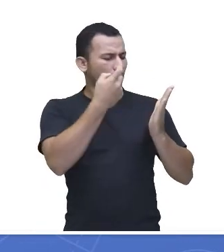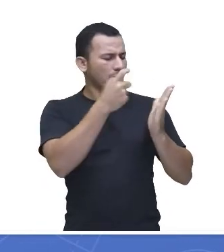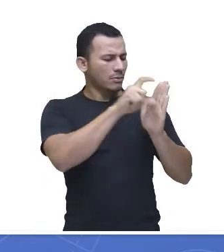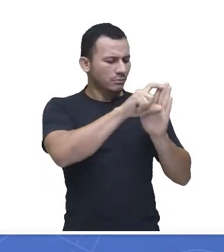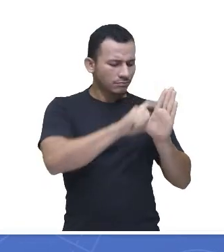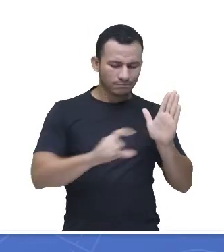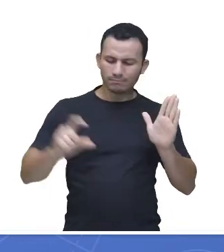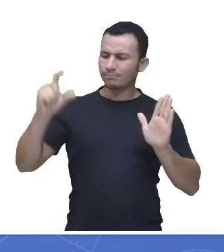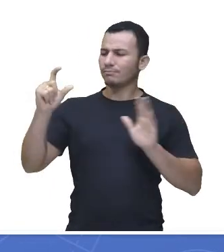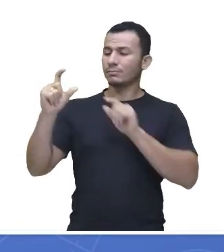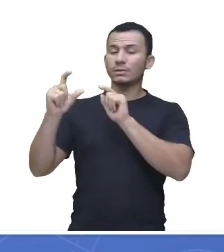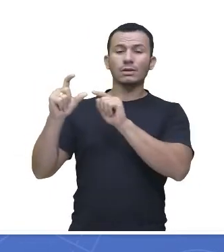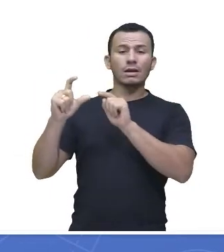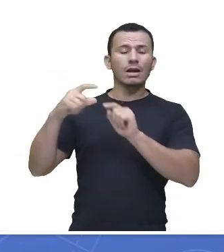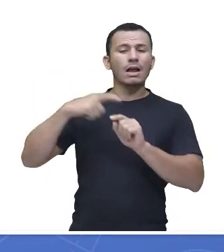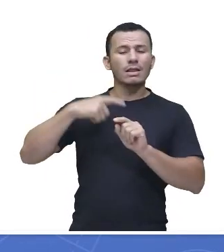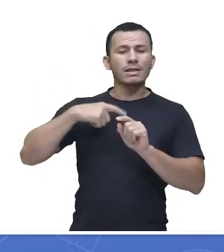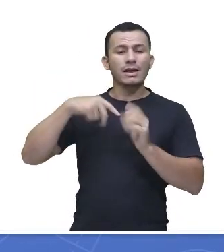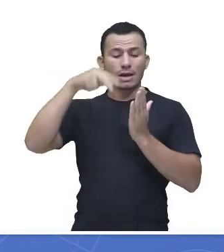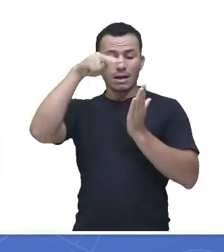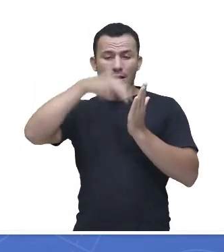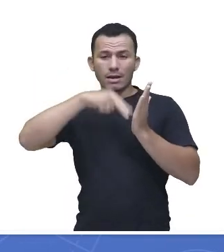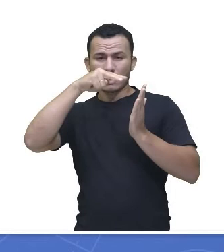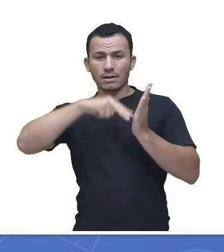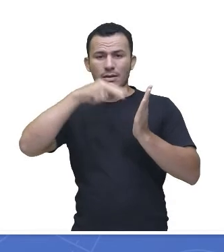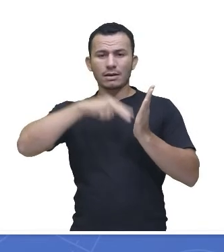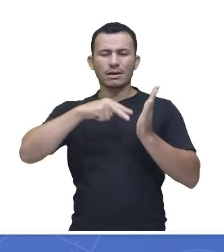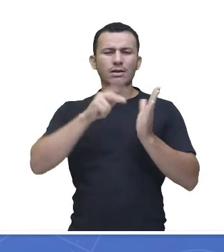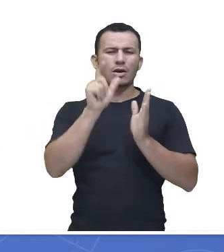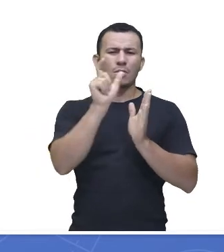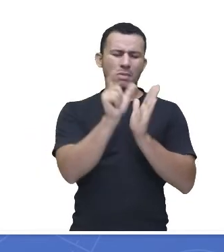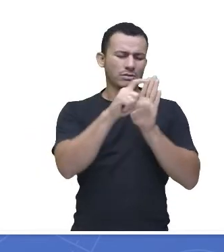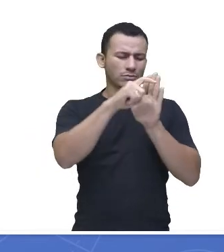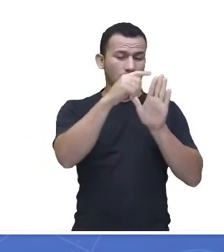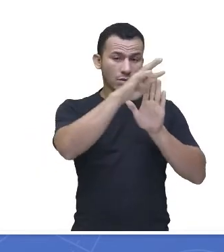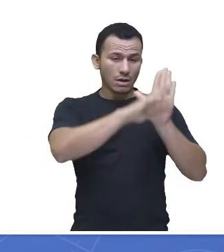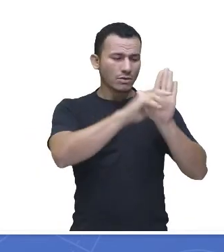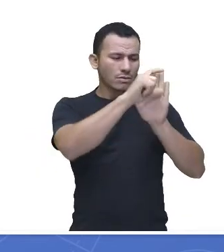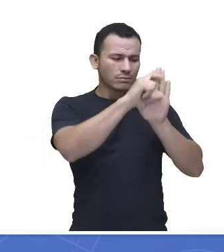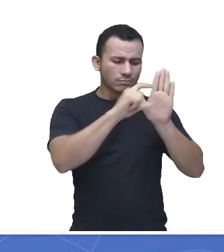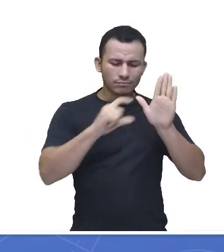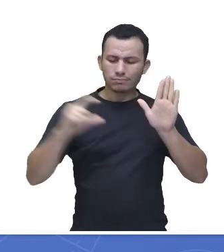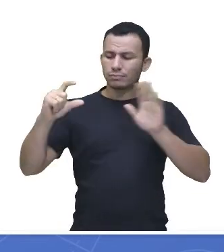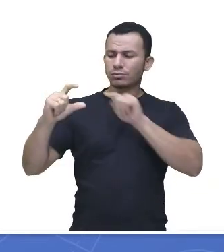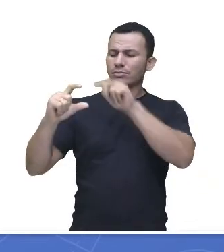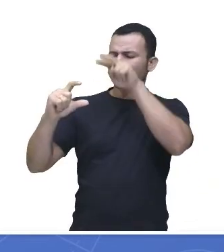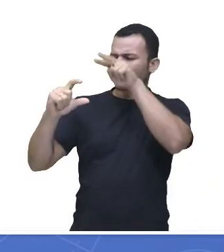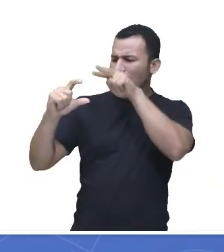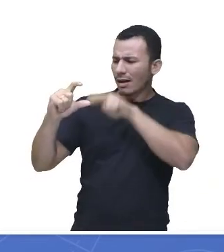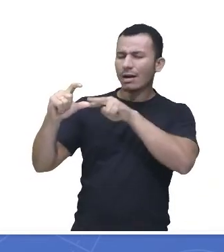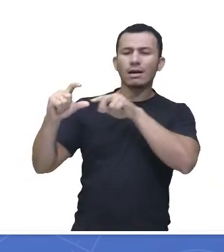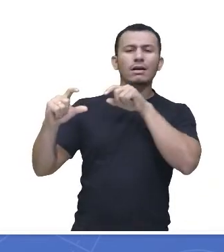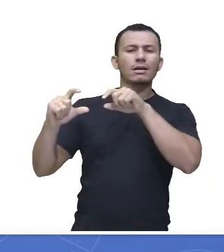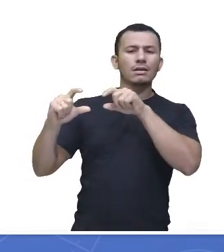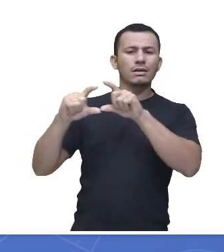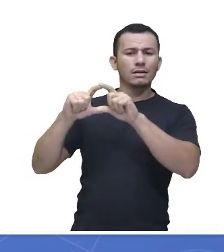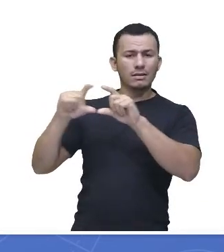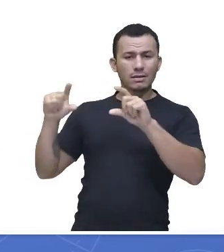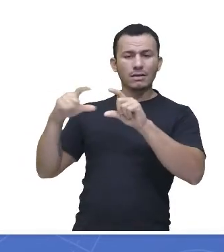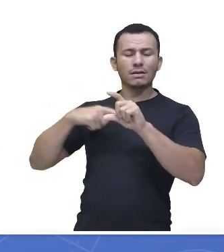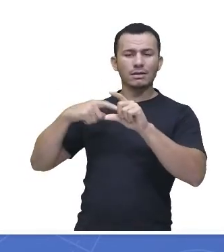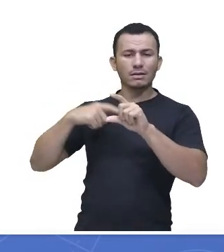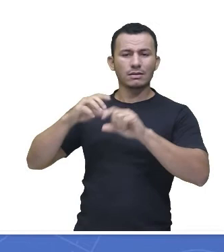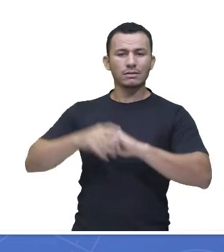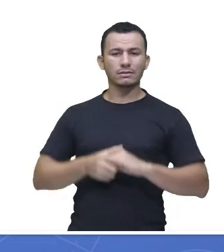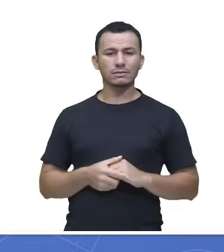do romance em que se lê. Foi extraído esse trecho no decorrer do romance e você lê o seguinte, nesse pequeno trecho que foi extraído.